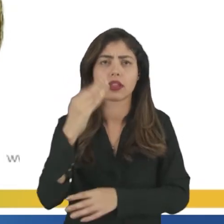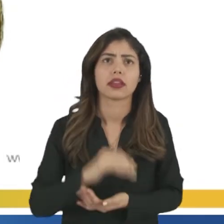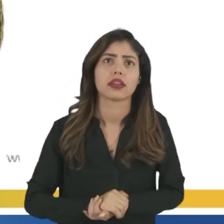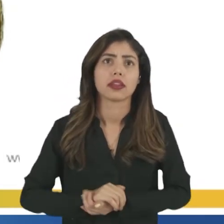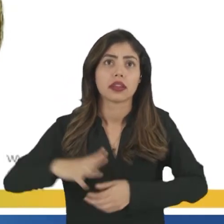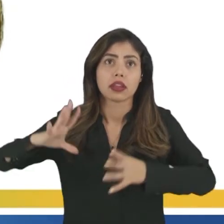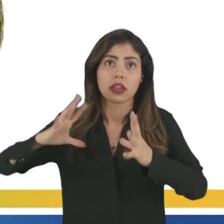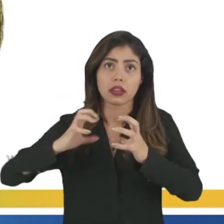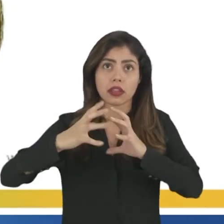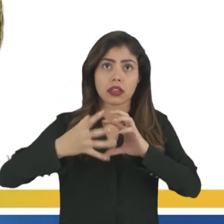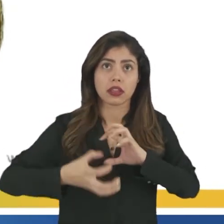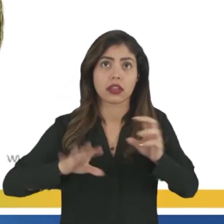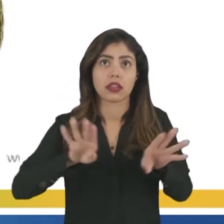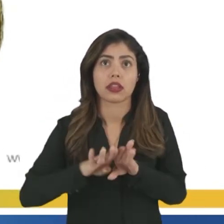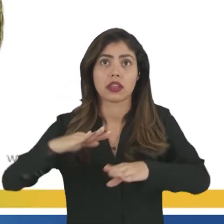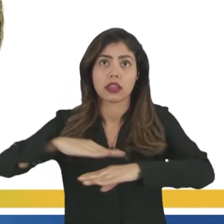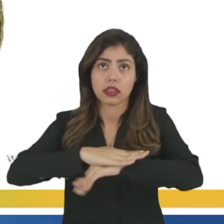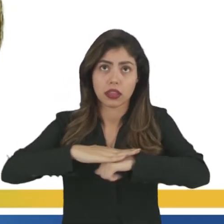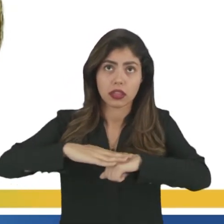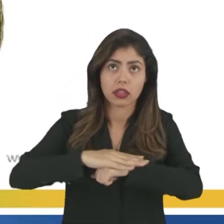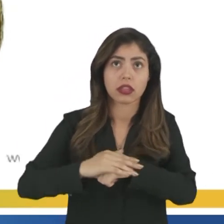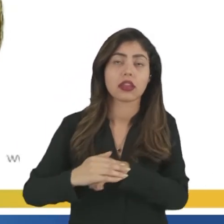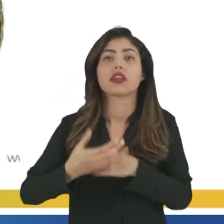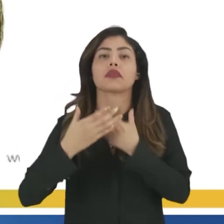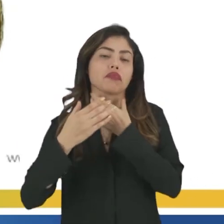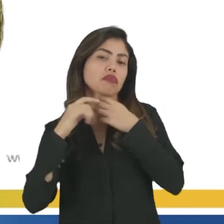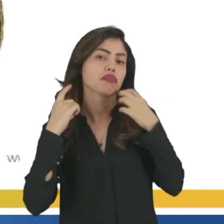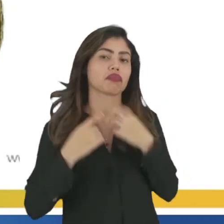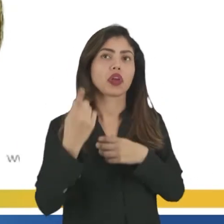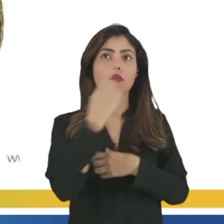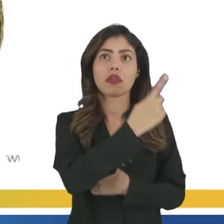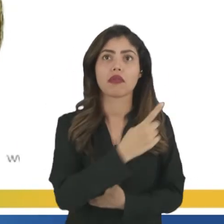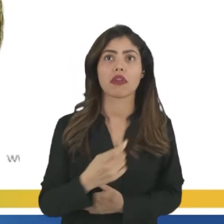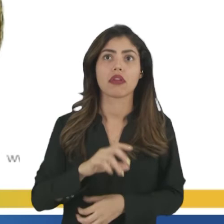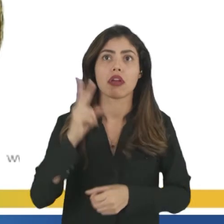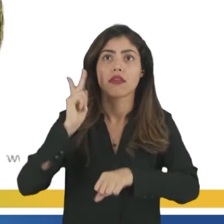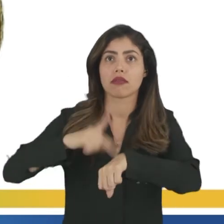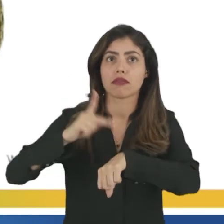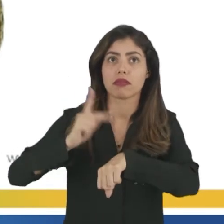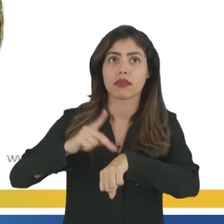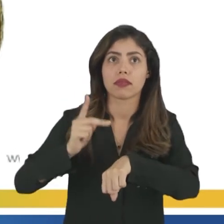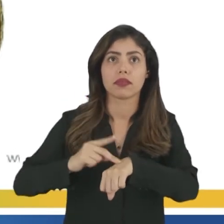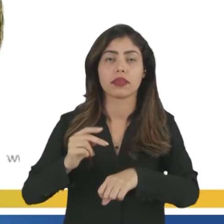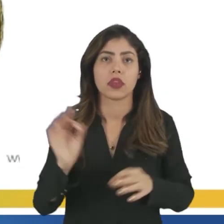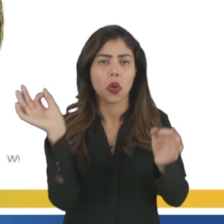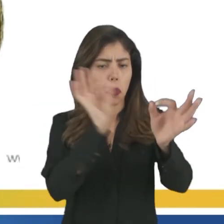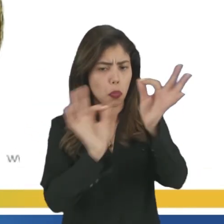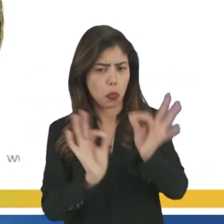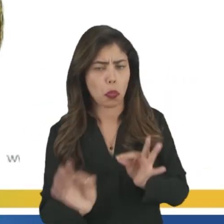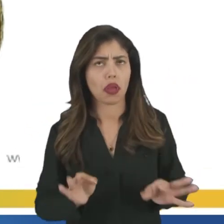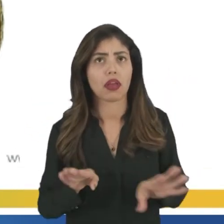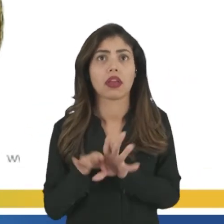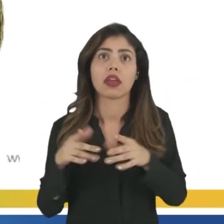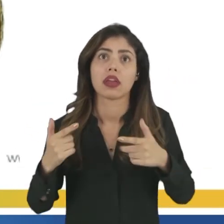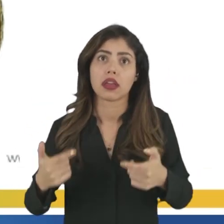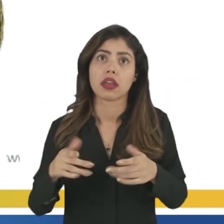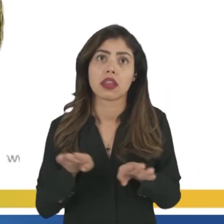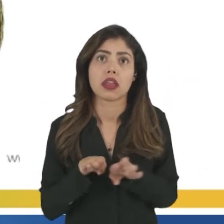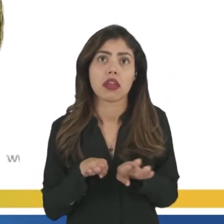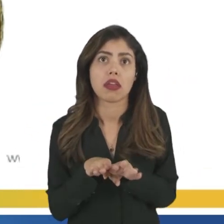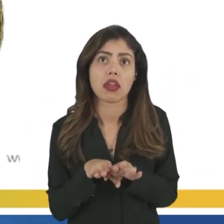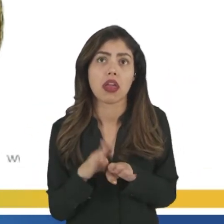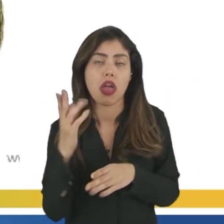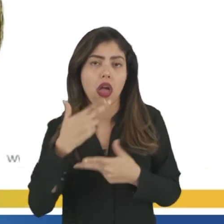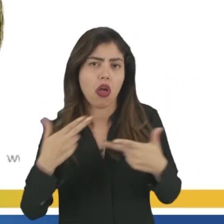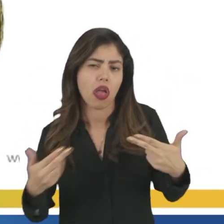artesanato produziam tecidos, joias, perfumes, vidros, cerâmicas decoradas, armas e objetos de marfim. Então, observe